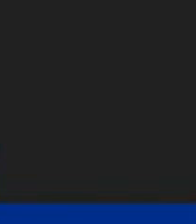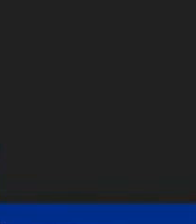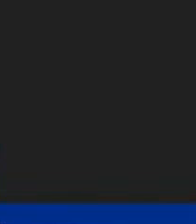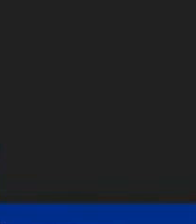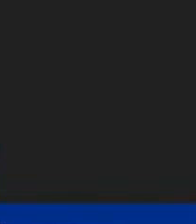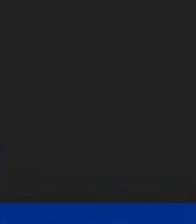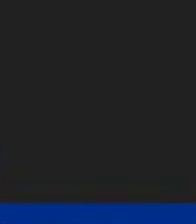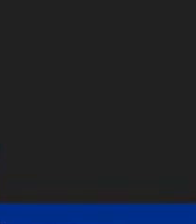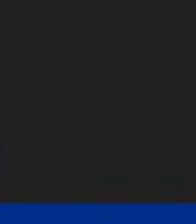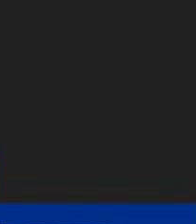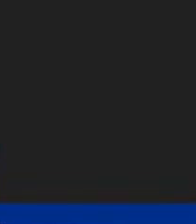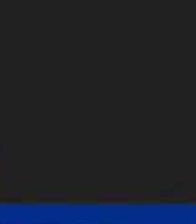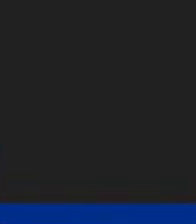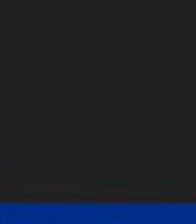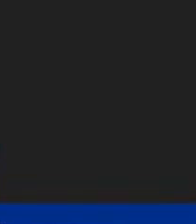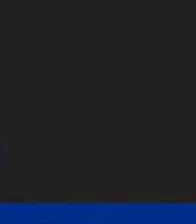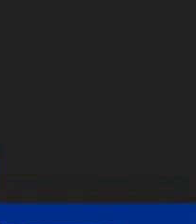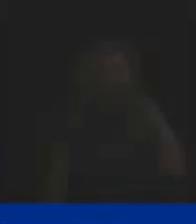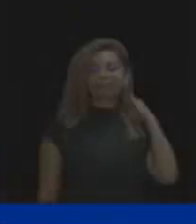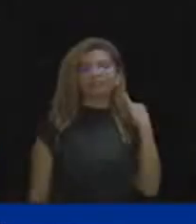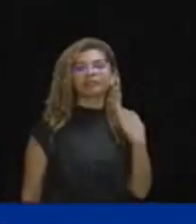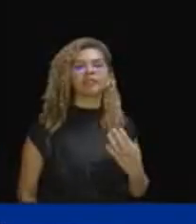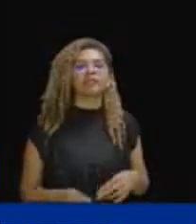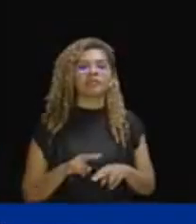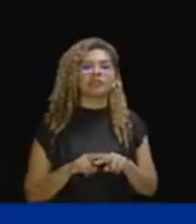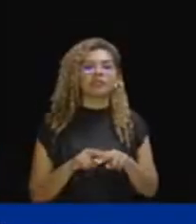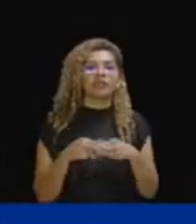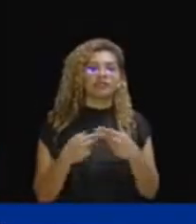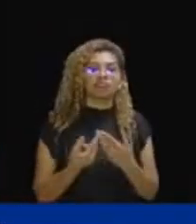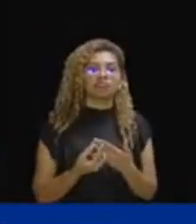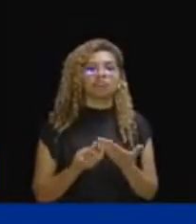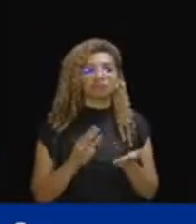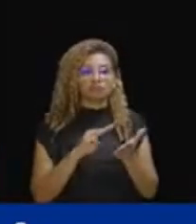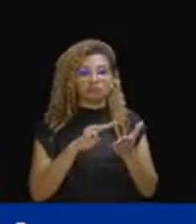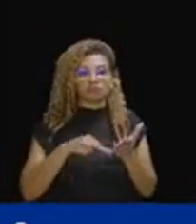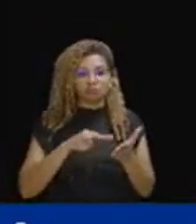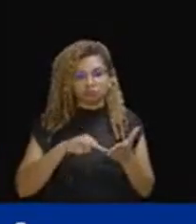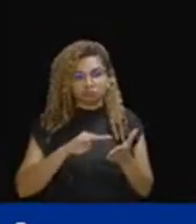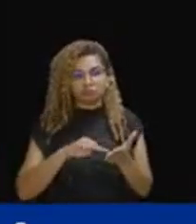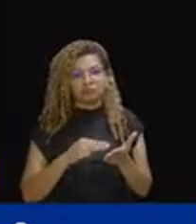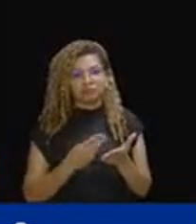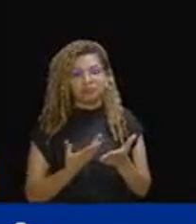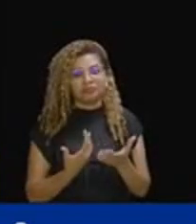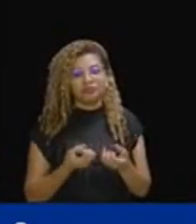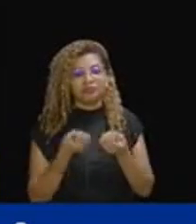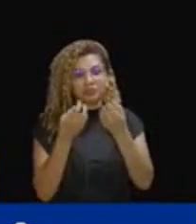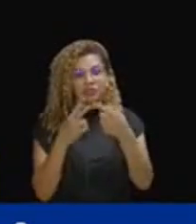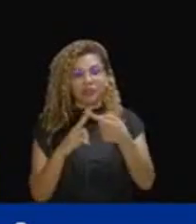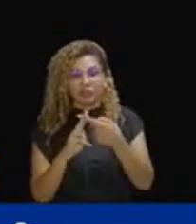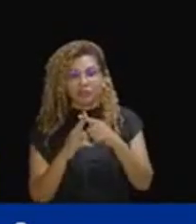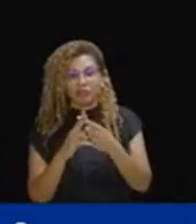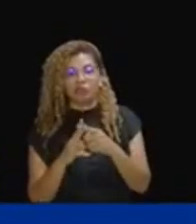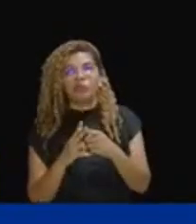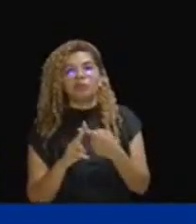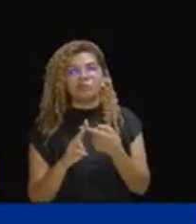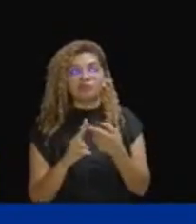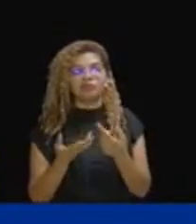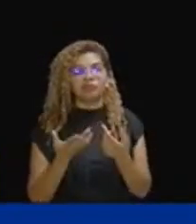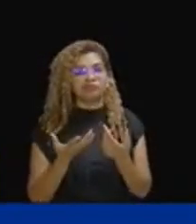do recorrente. E é por esse motivo, Excelência, que a gente pugna pela reforma da sentença, que foi pela